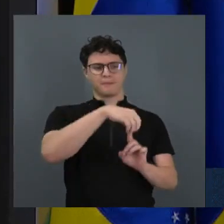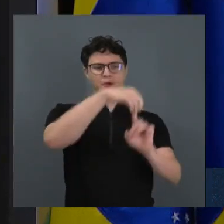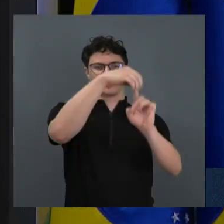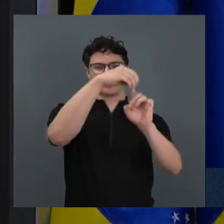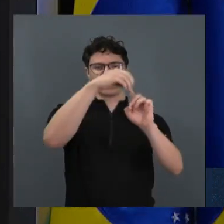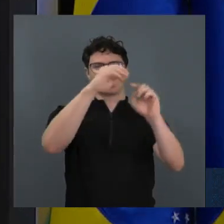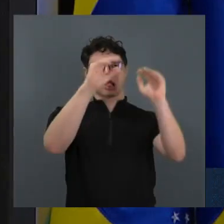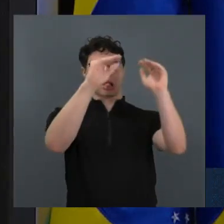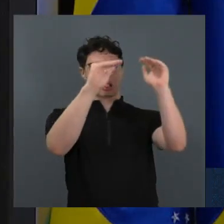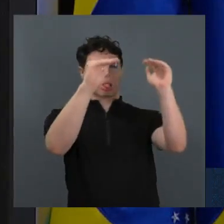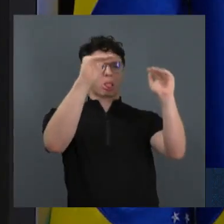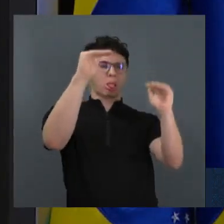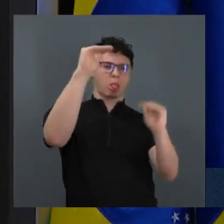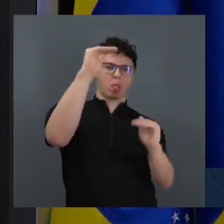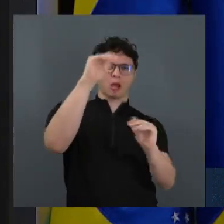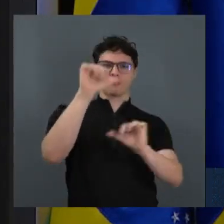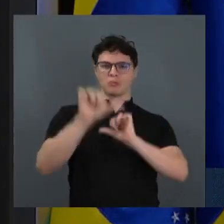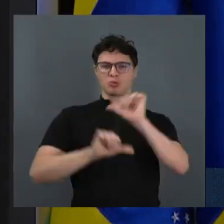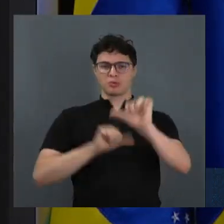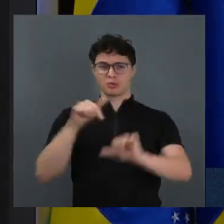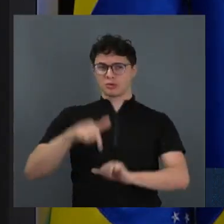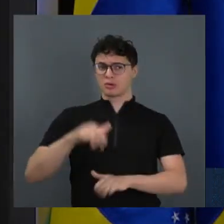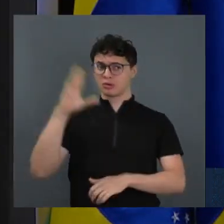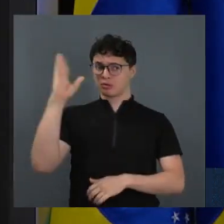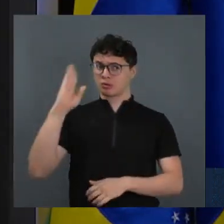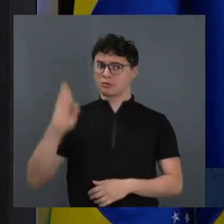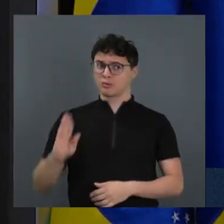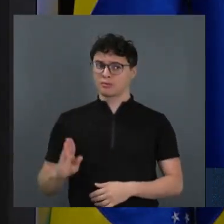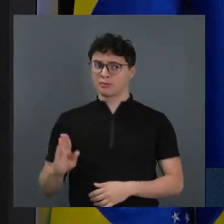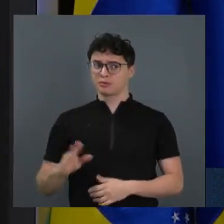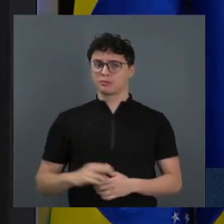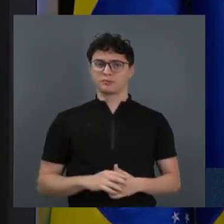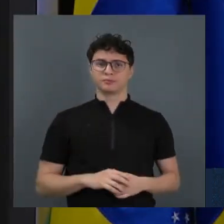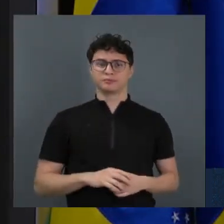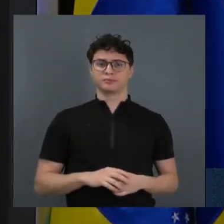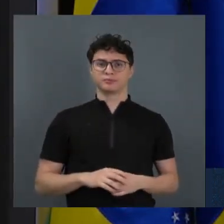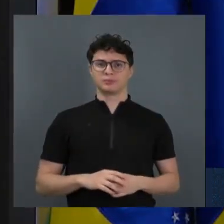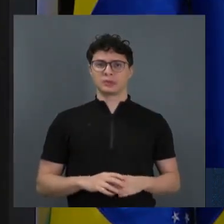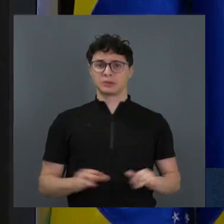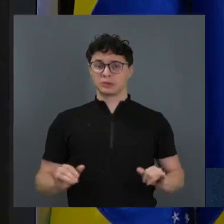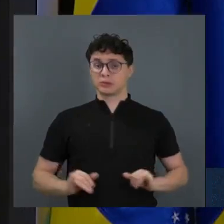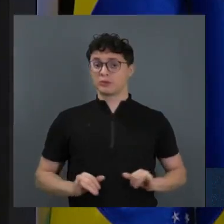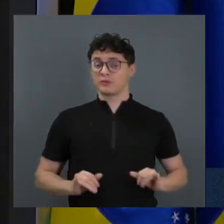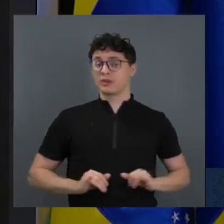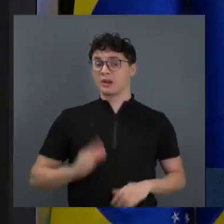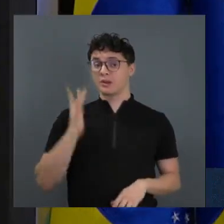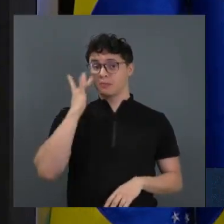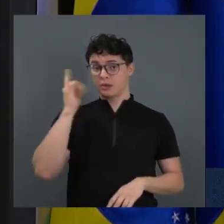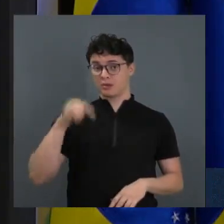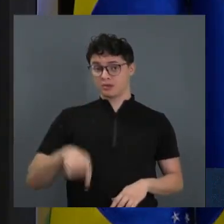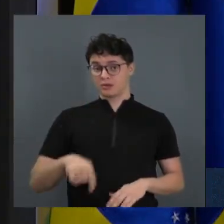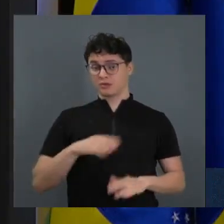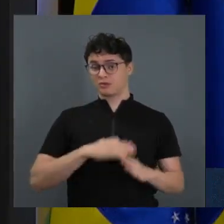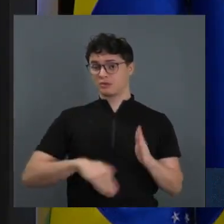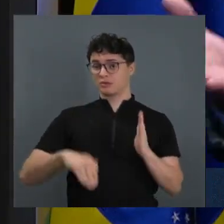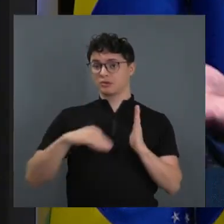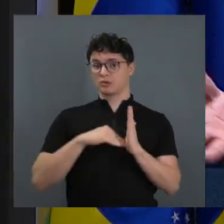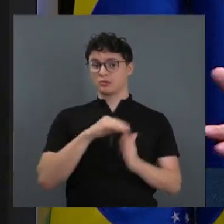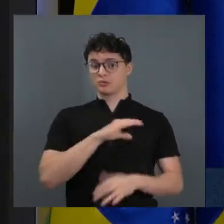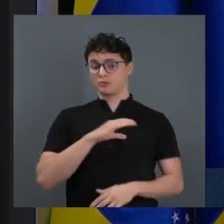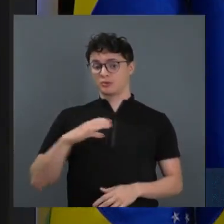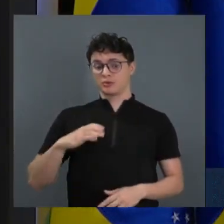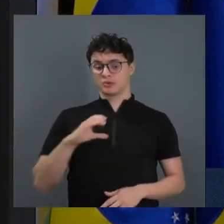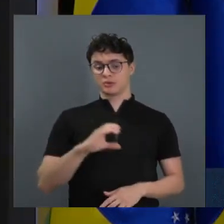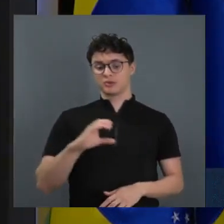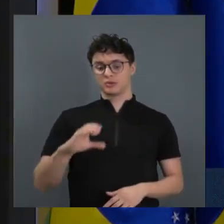valores que nós estamos prestes a sofrer amanhã aqui no Senado Federal, na Comissão de Constituição